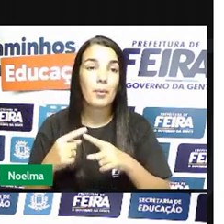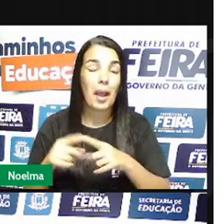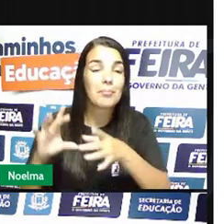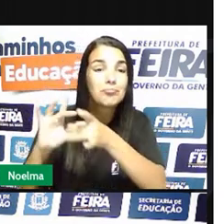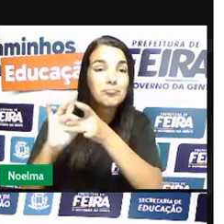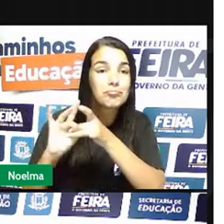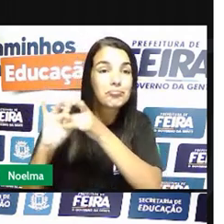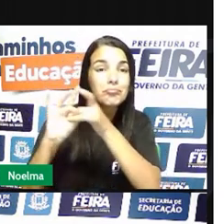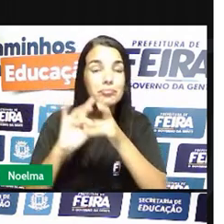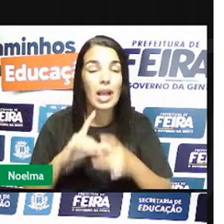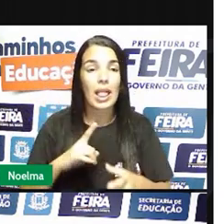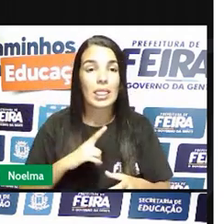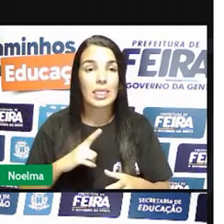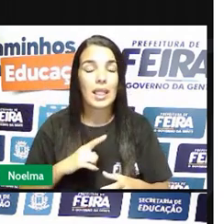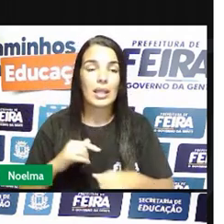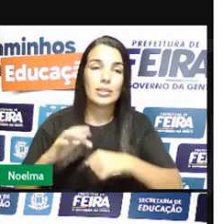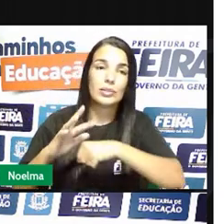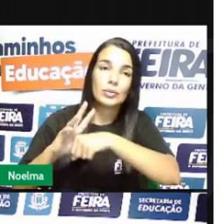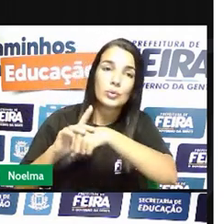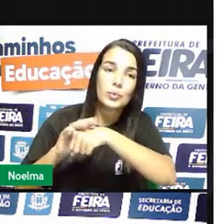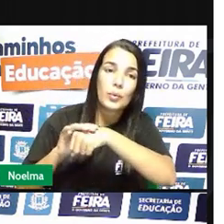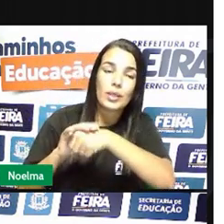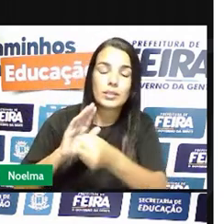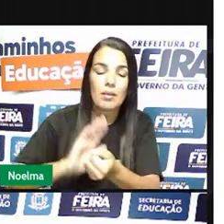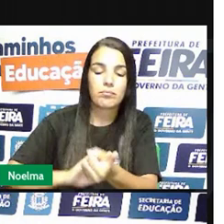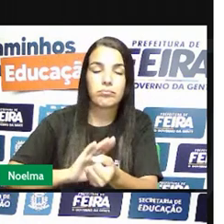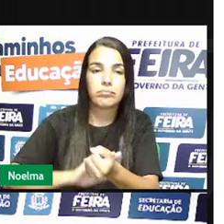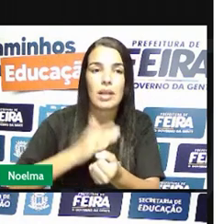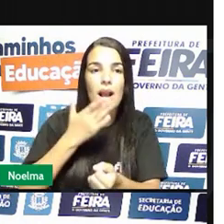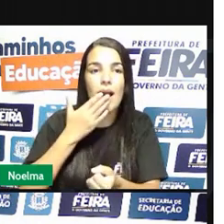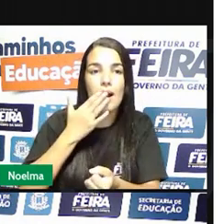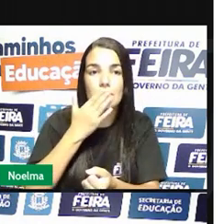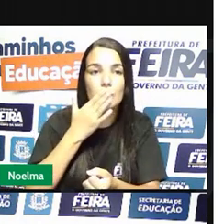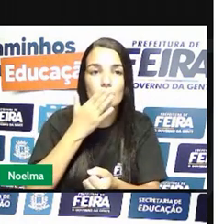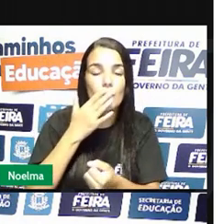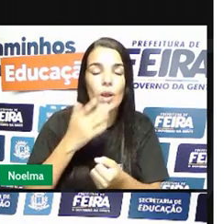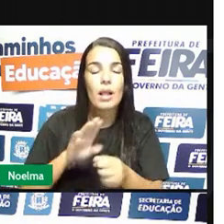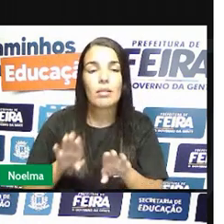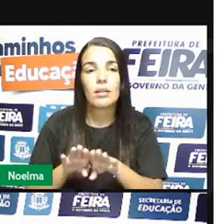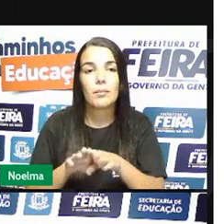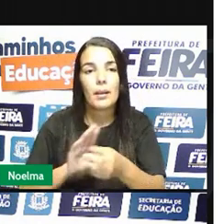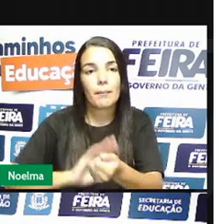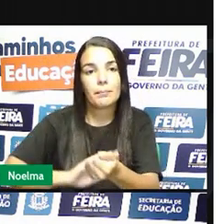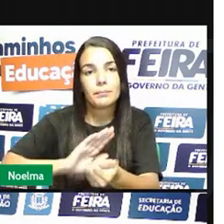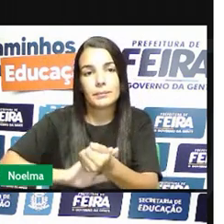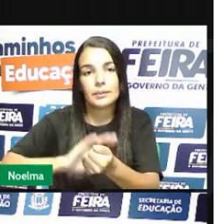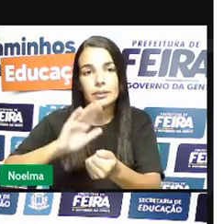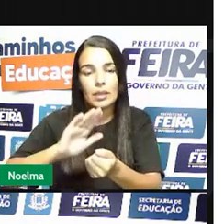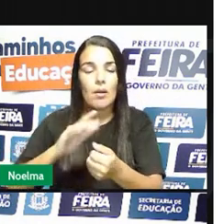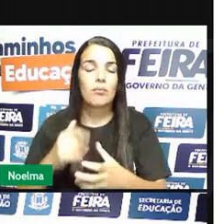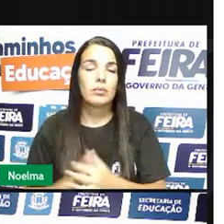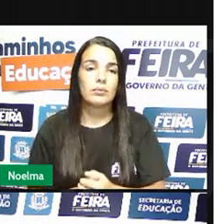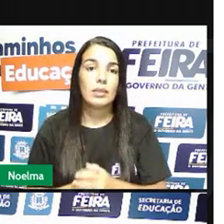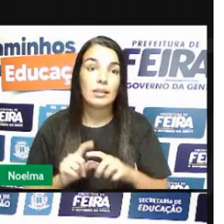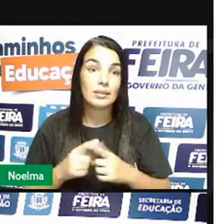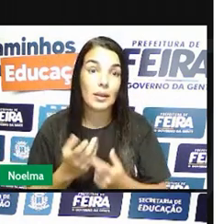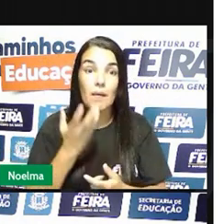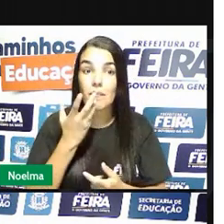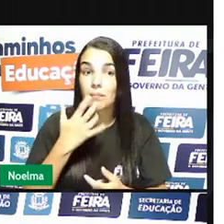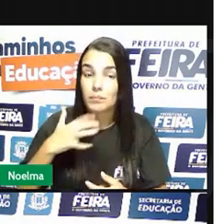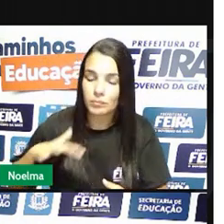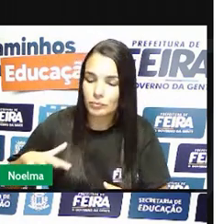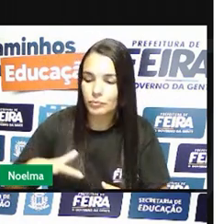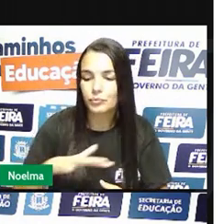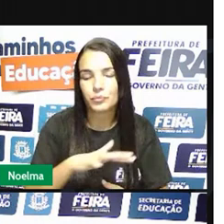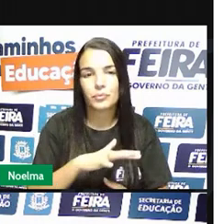a isso, aparecem doenças como diabetes, colesterol e hipertensão já desde a infância. Olha só,